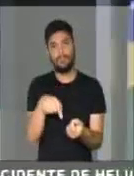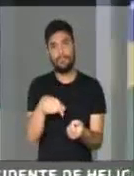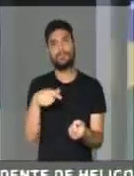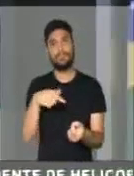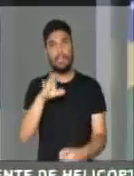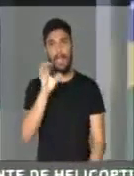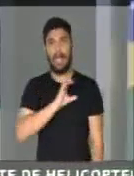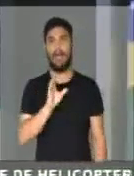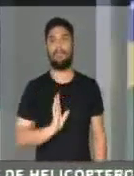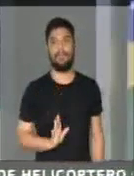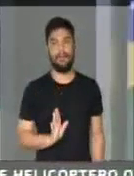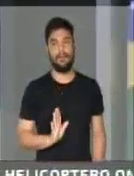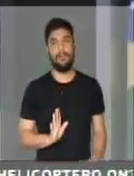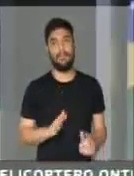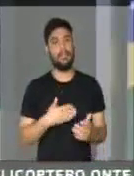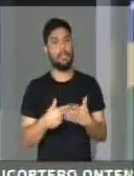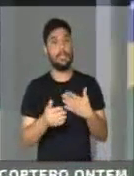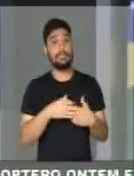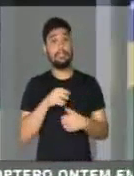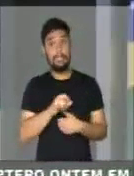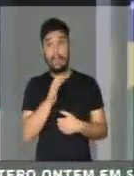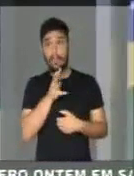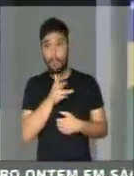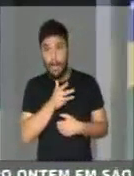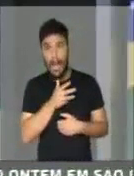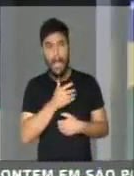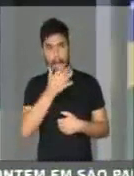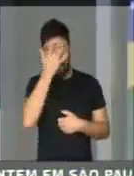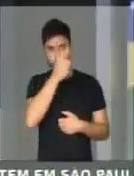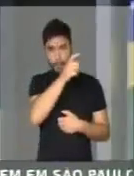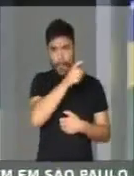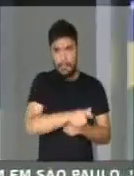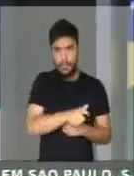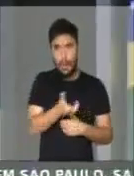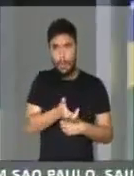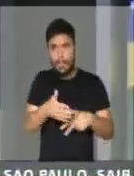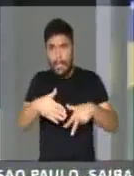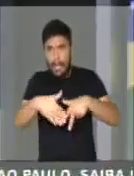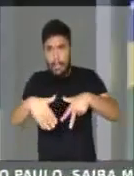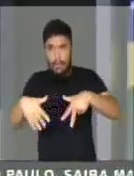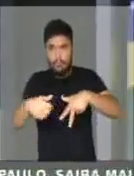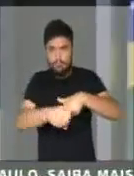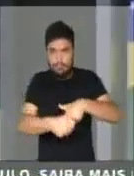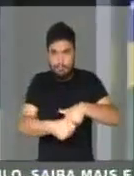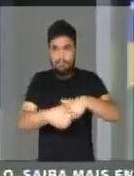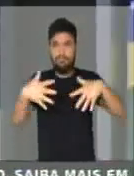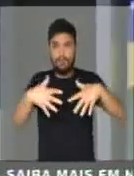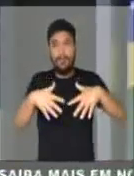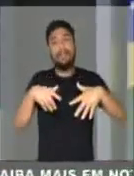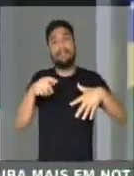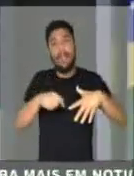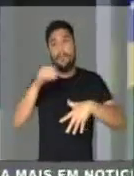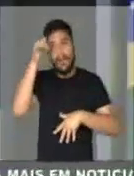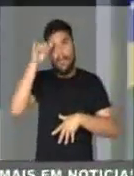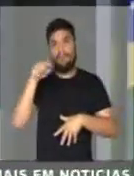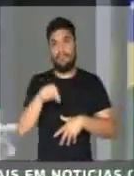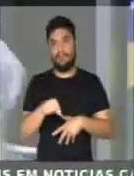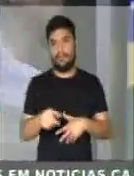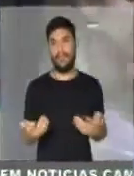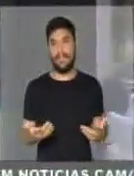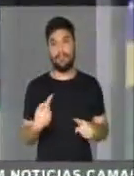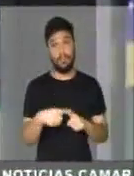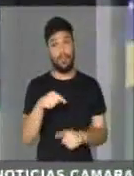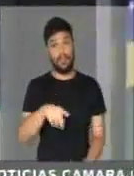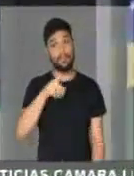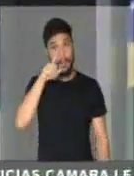é extremamente veloz e qualquer atraso pode possibilitar a execução de atrocidades que representam